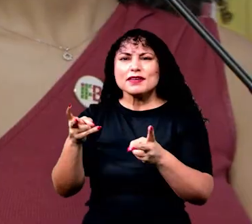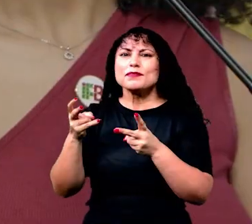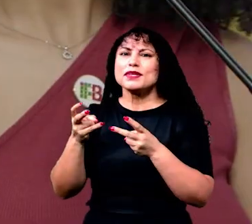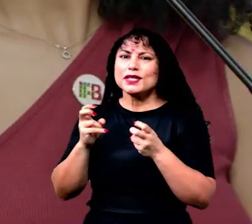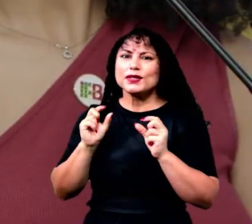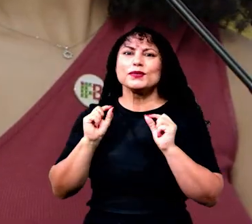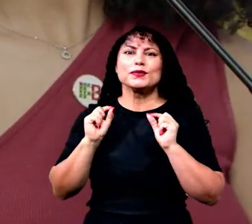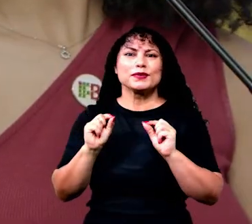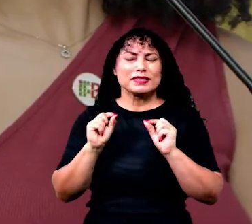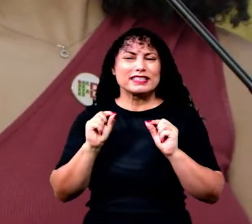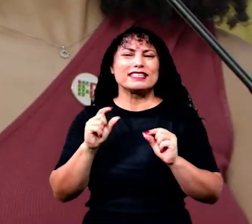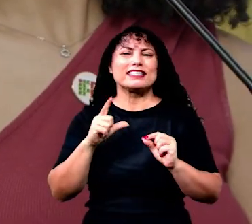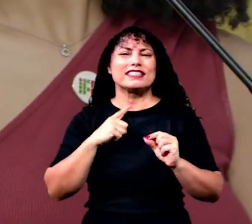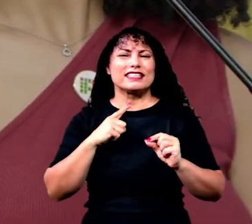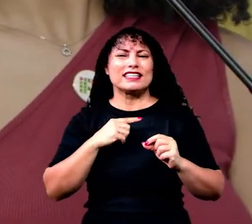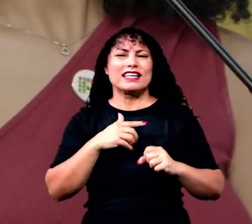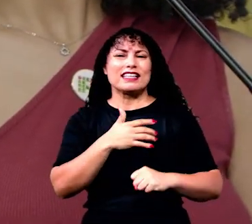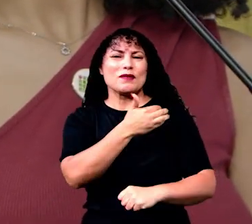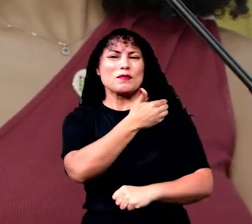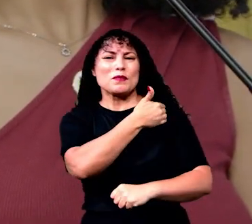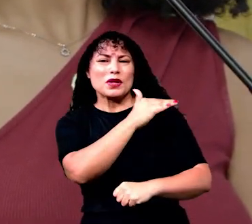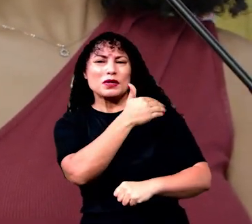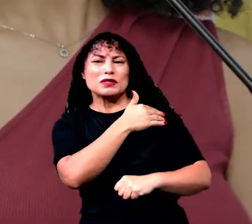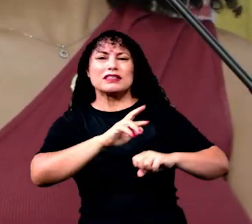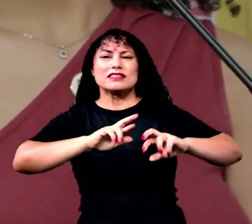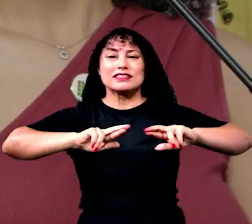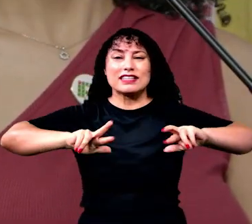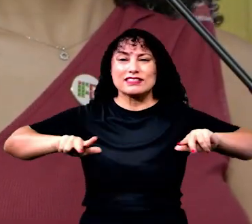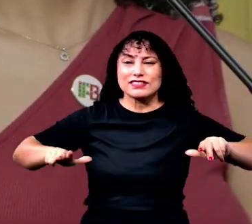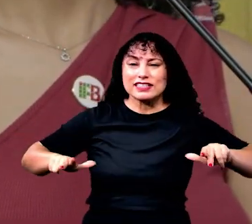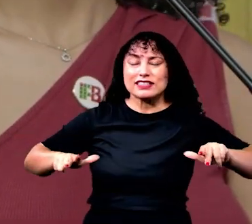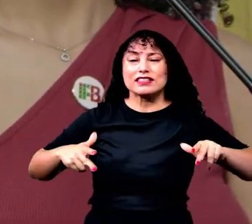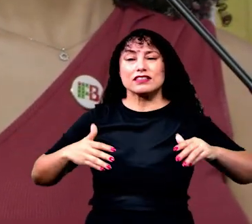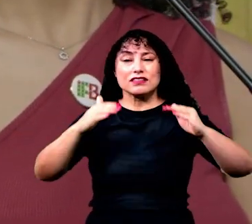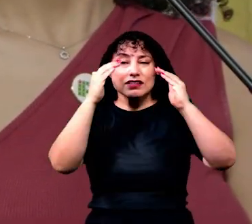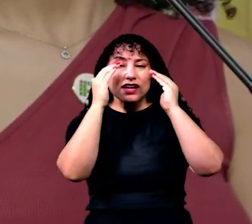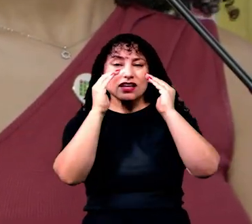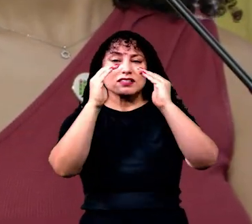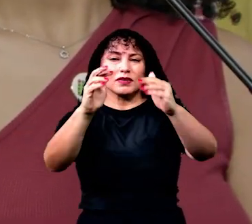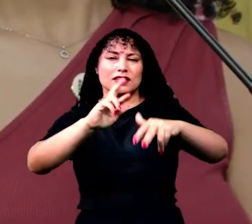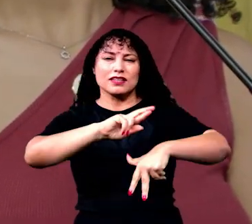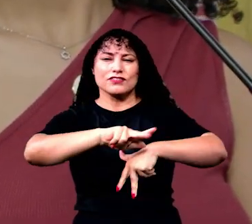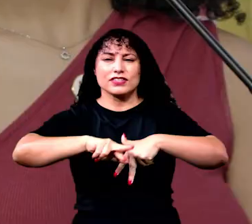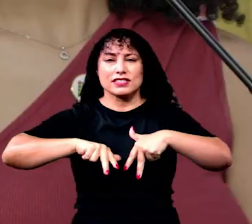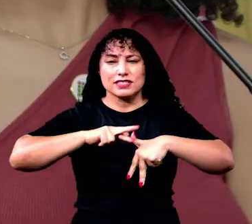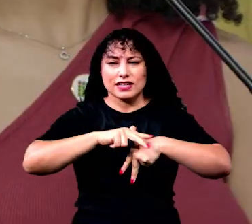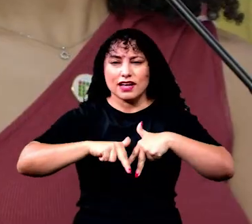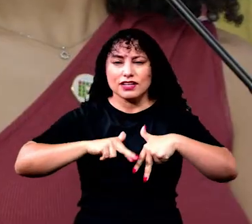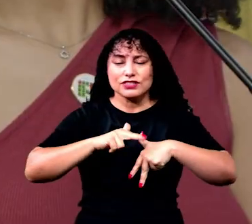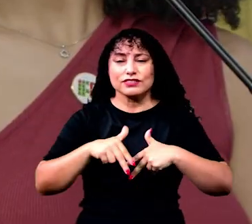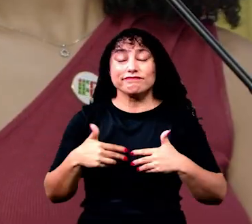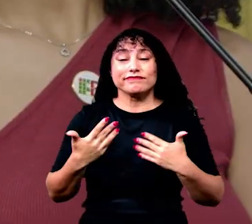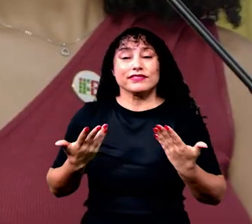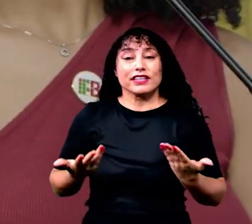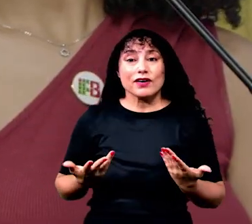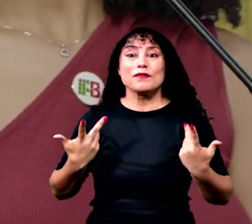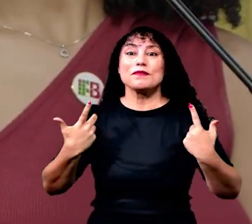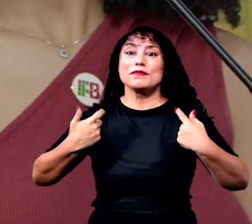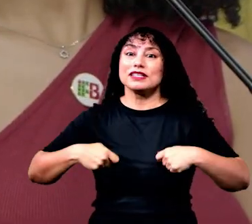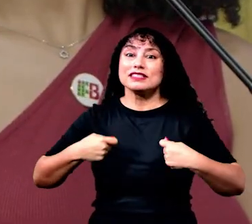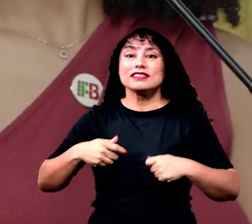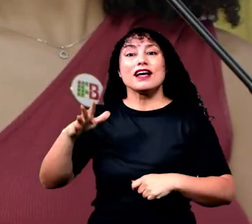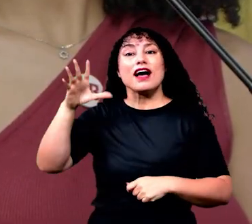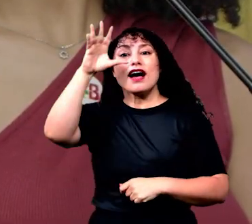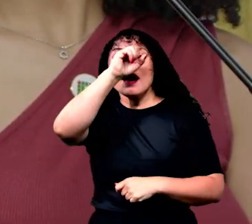visto que está havendo tanta intolerância, né, nas diferenças, Sim. nesse respeito à diversidade. Então,